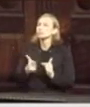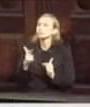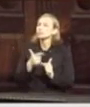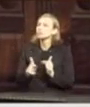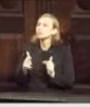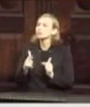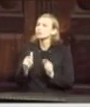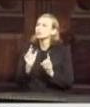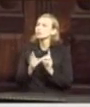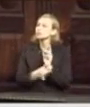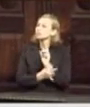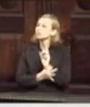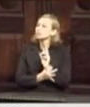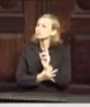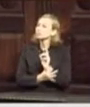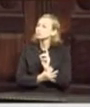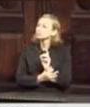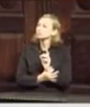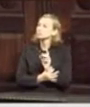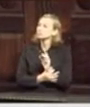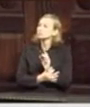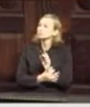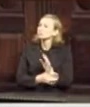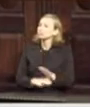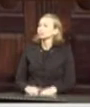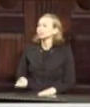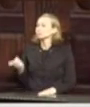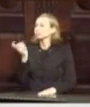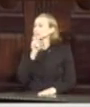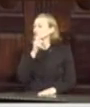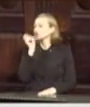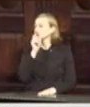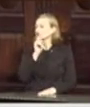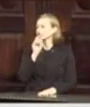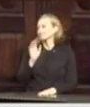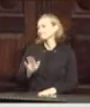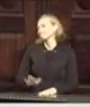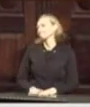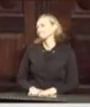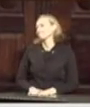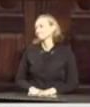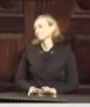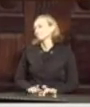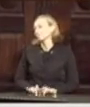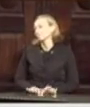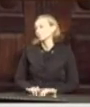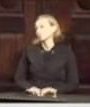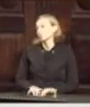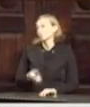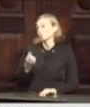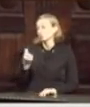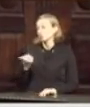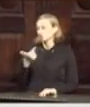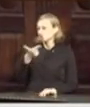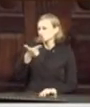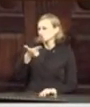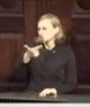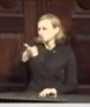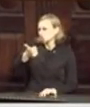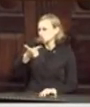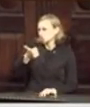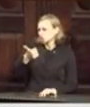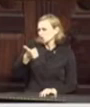da segurança. É mentira. É mentira. Um orçamento de 12 bilhões de